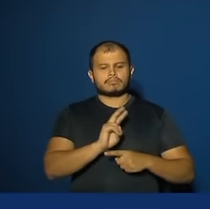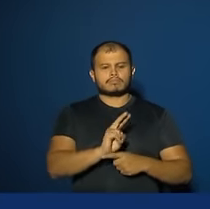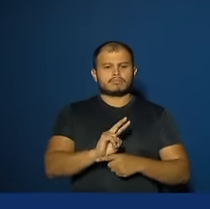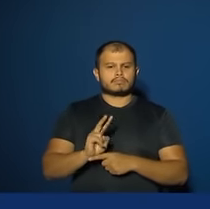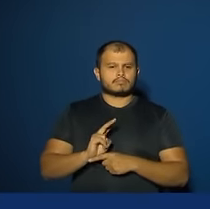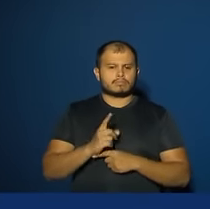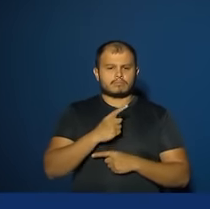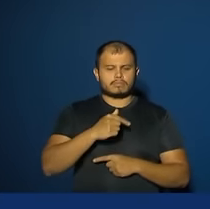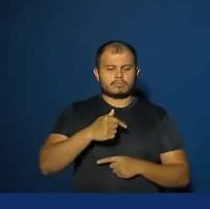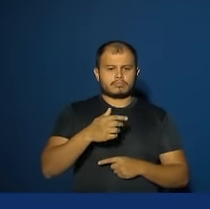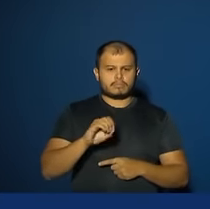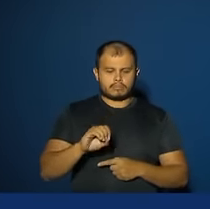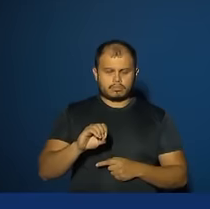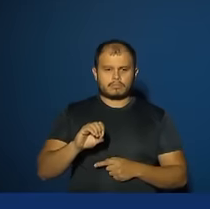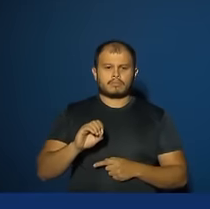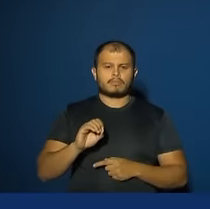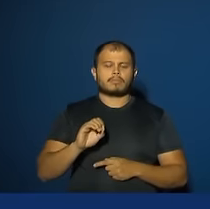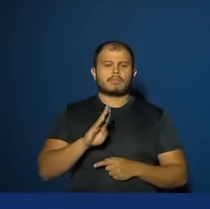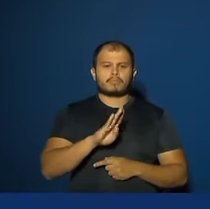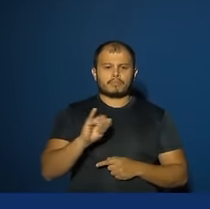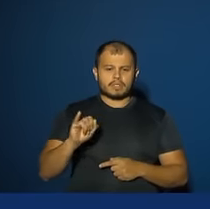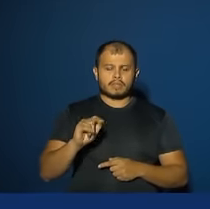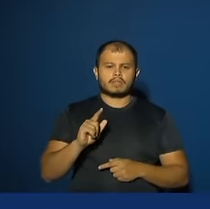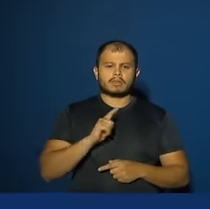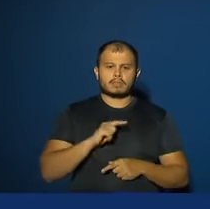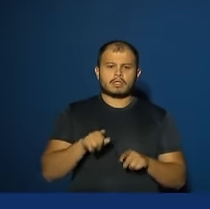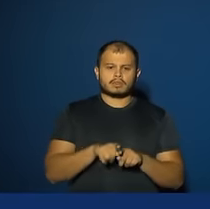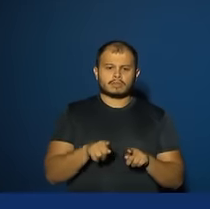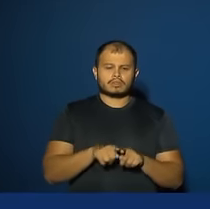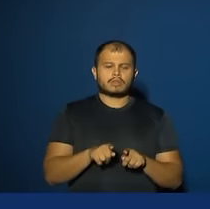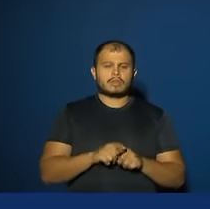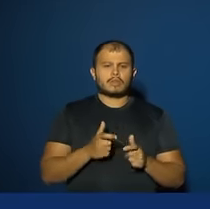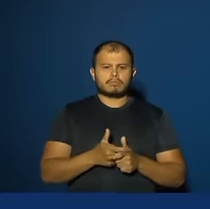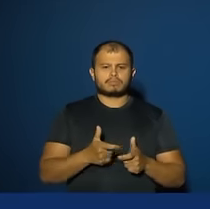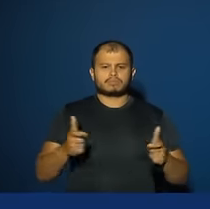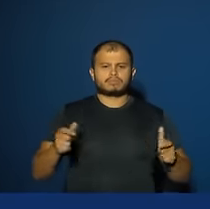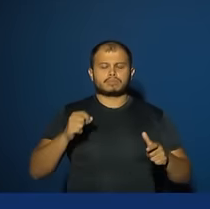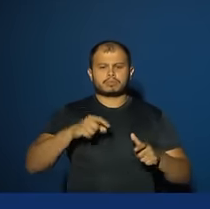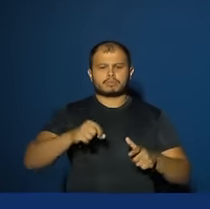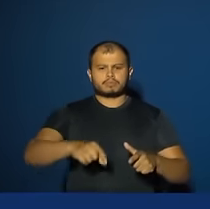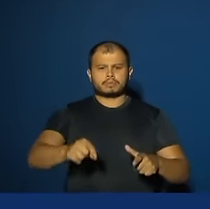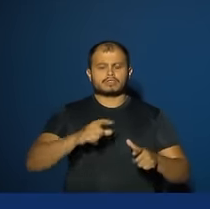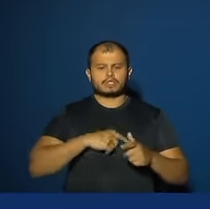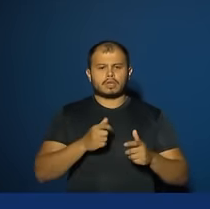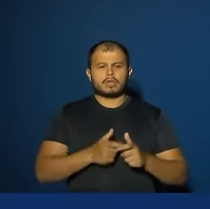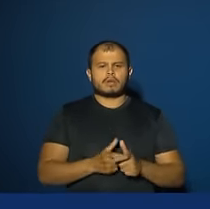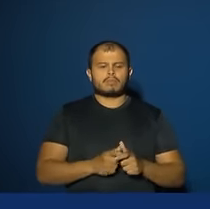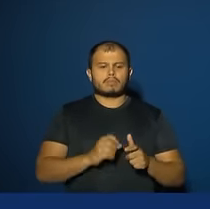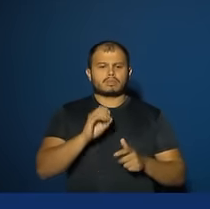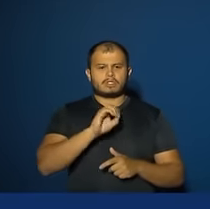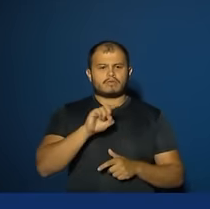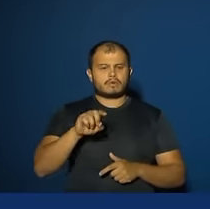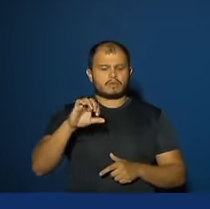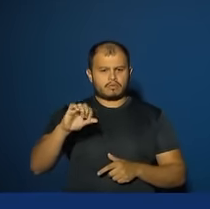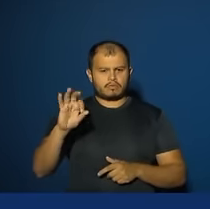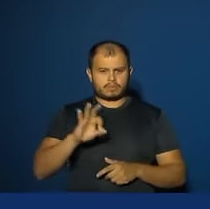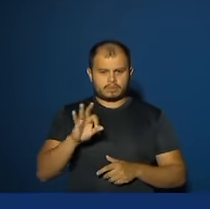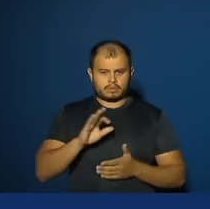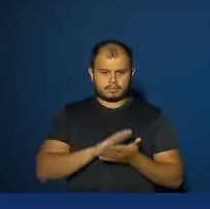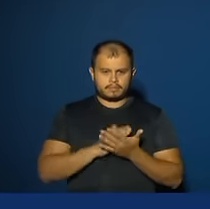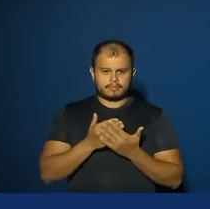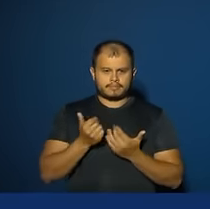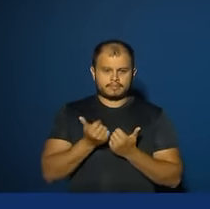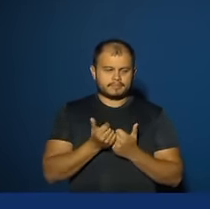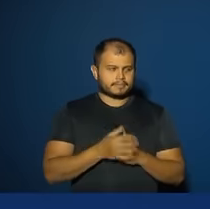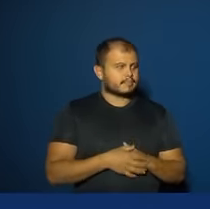bilhões, que não era segredo, era a PEC da transição aprovada, colocava super safra de grãos, saía um crescimento de 0,9%. Então,